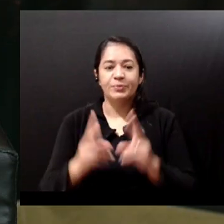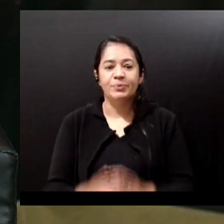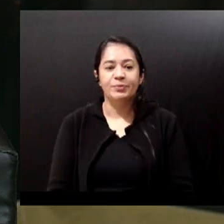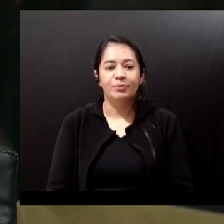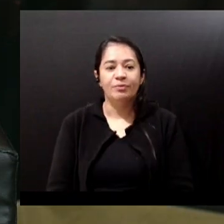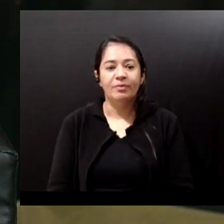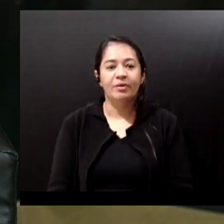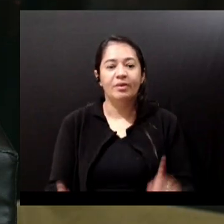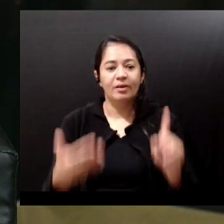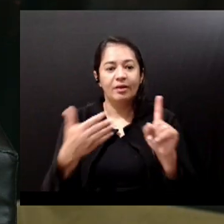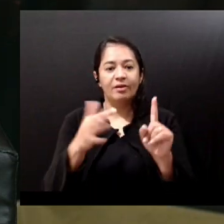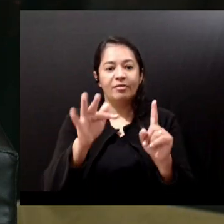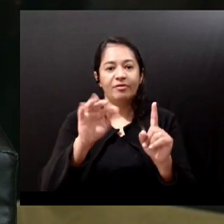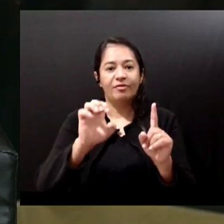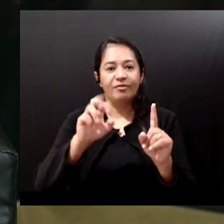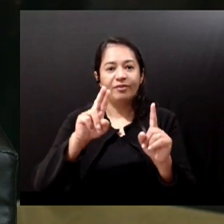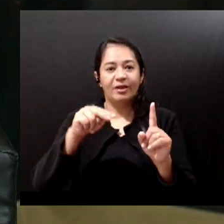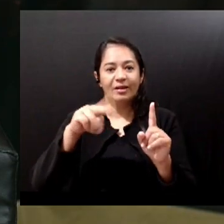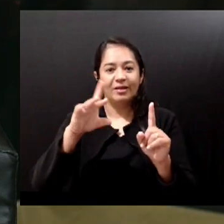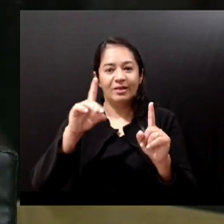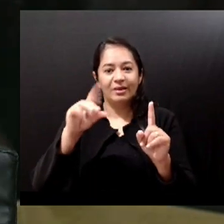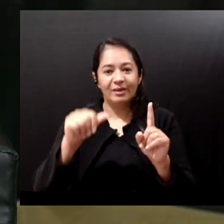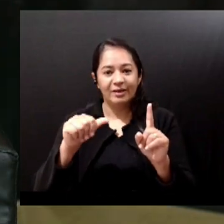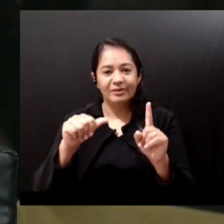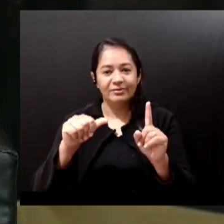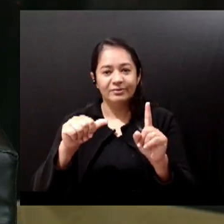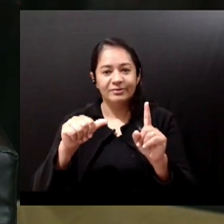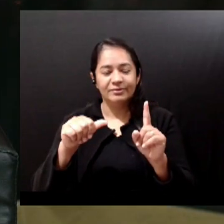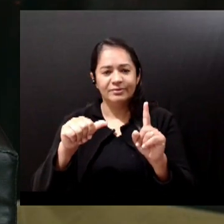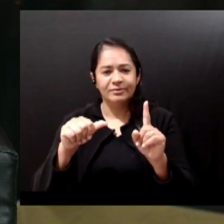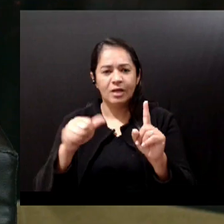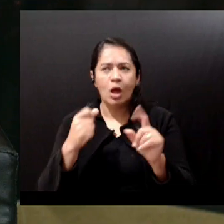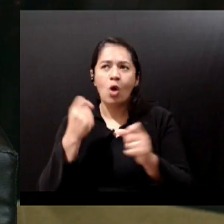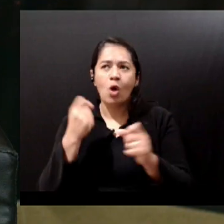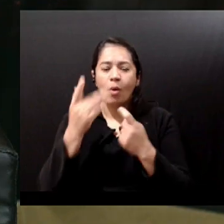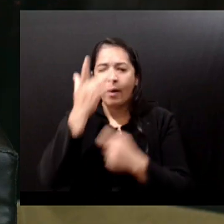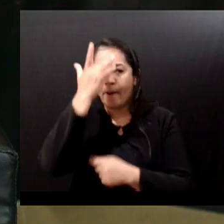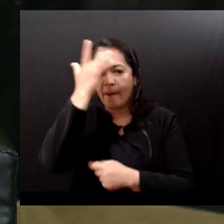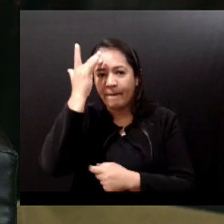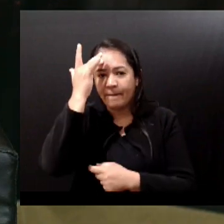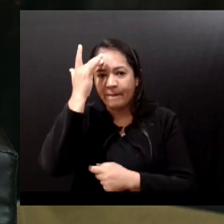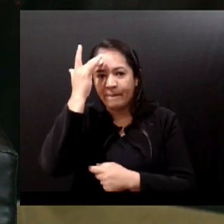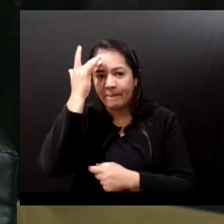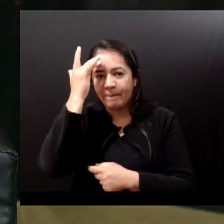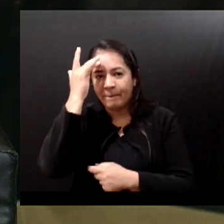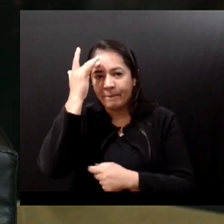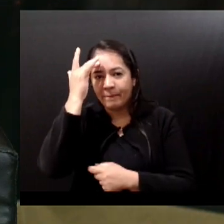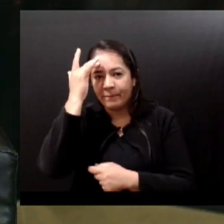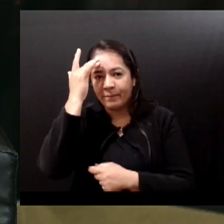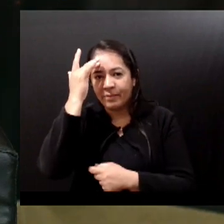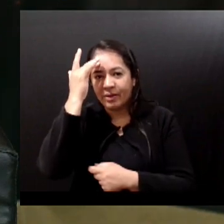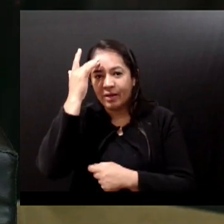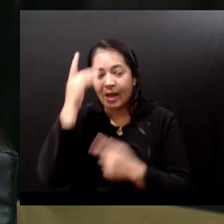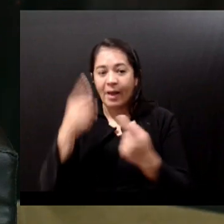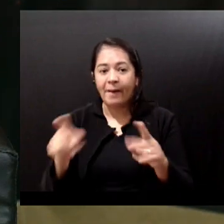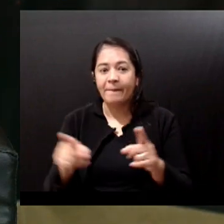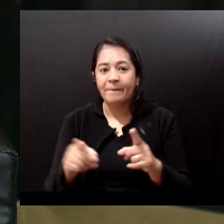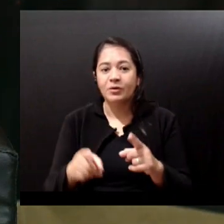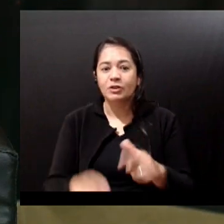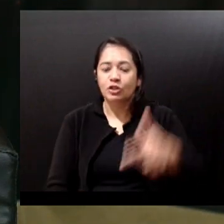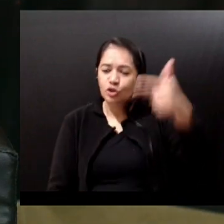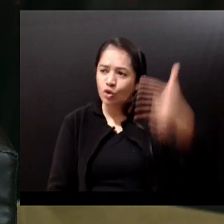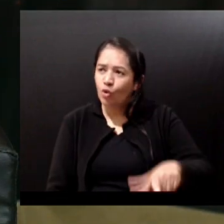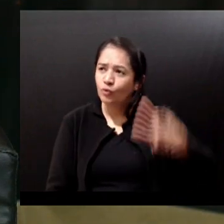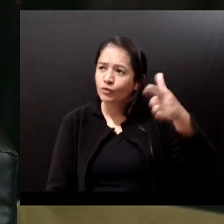Fernanda Torres do Barão Geraldo. Algumas pessoas rendem mais ouvindo a mesma música repetida várias vezes.